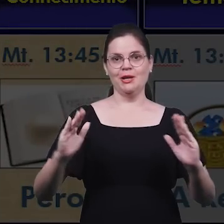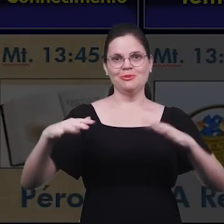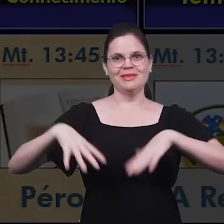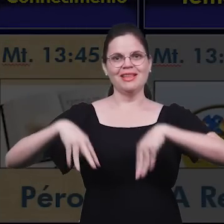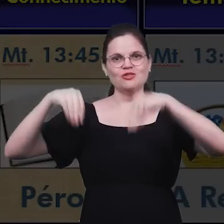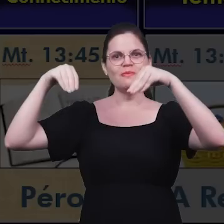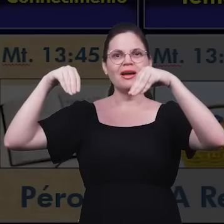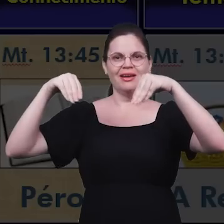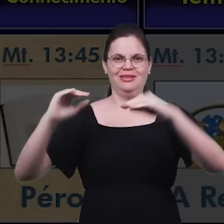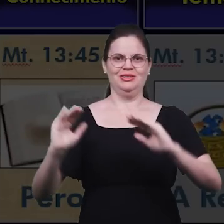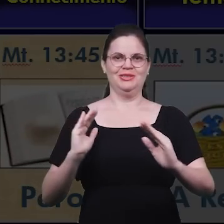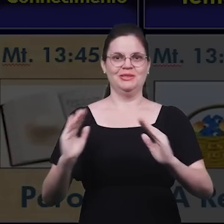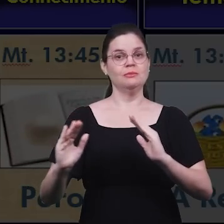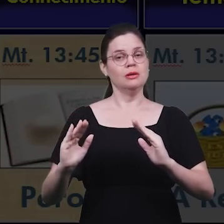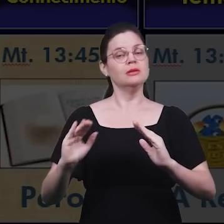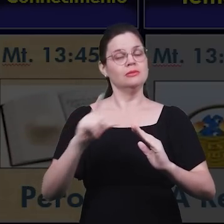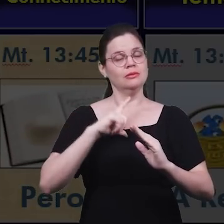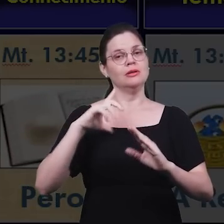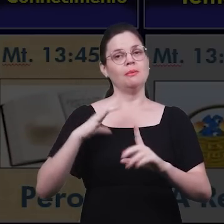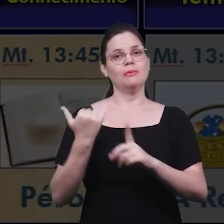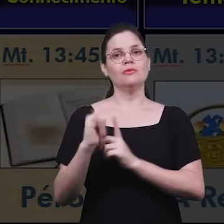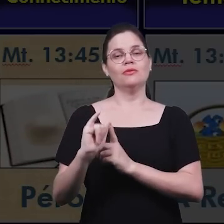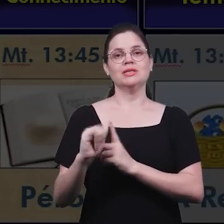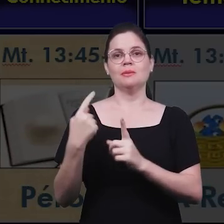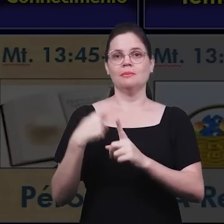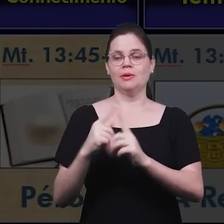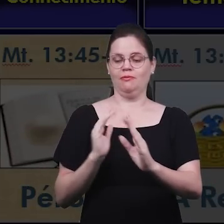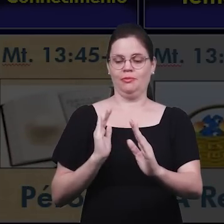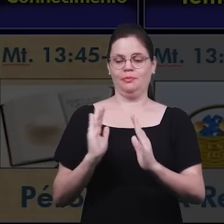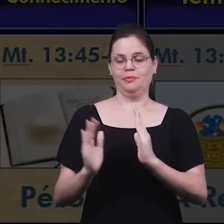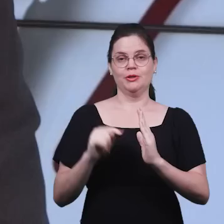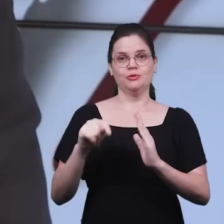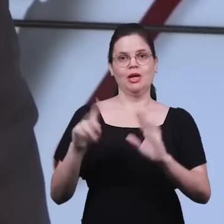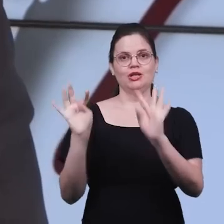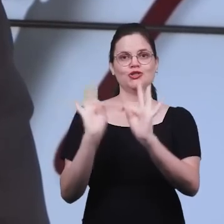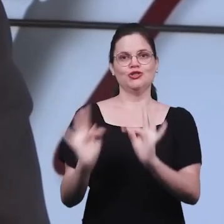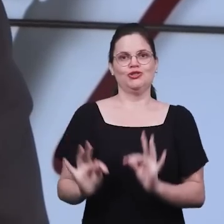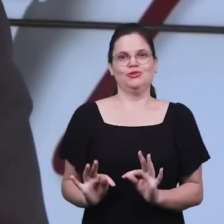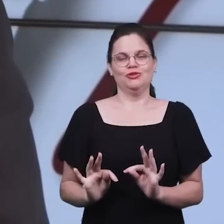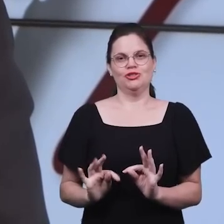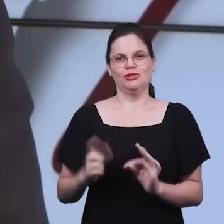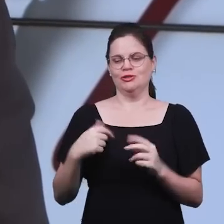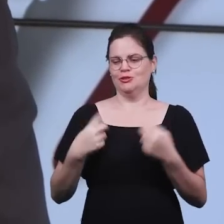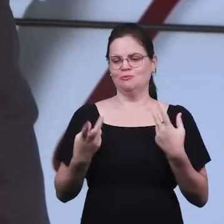profética, né, que é esse período em que nós vimos o fim